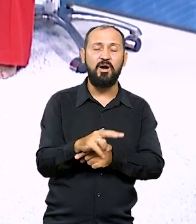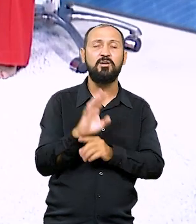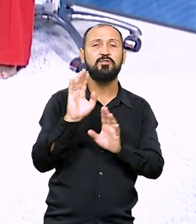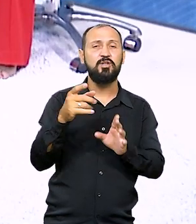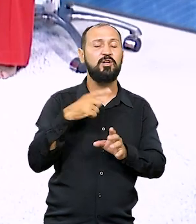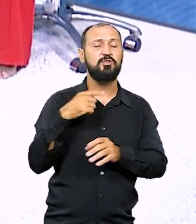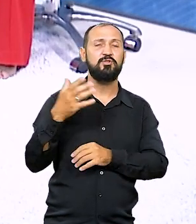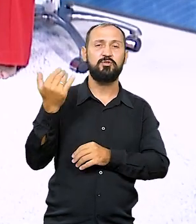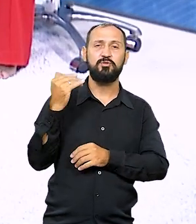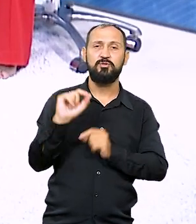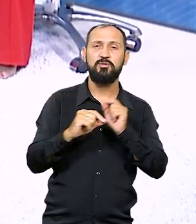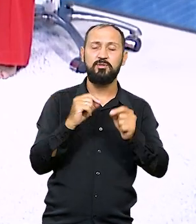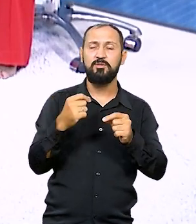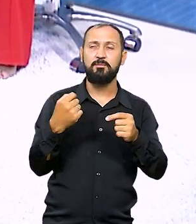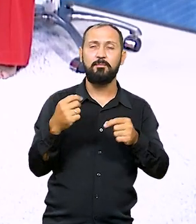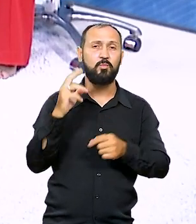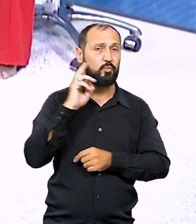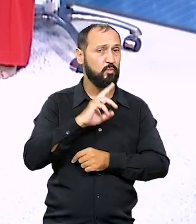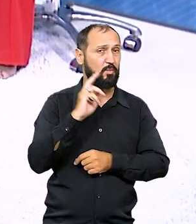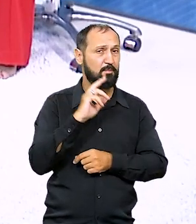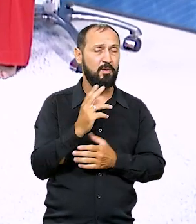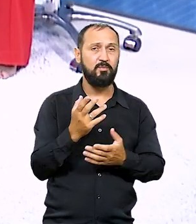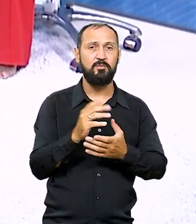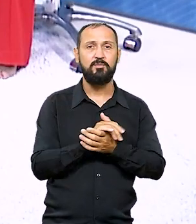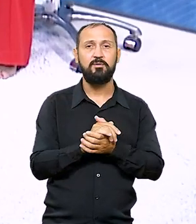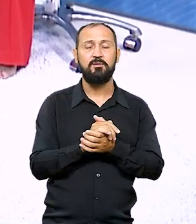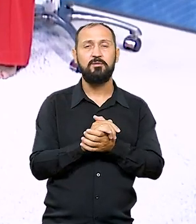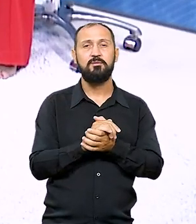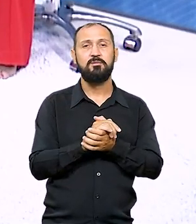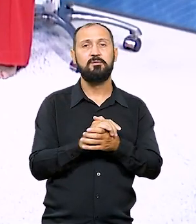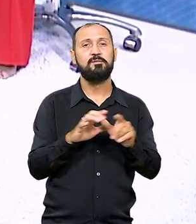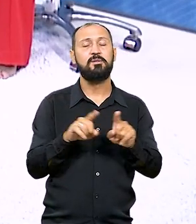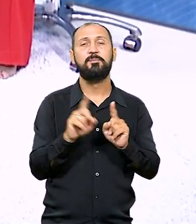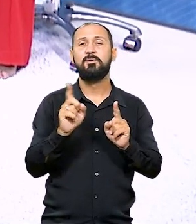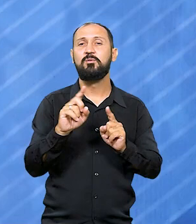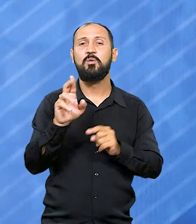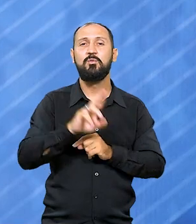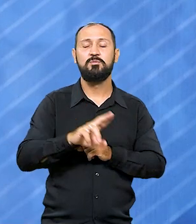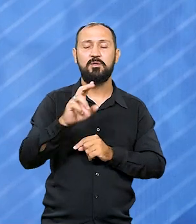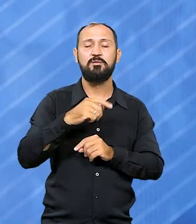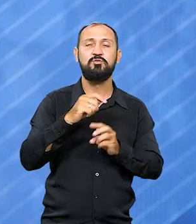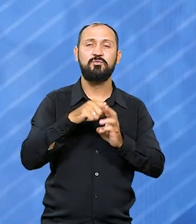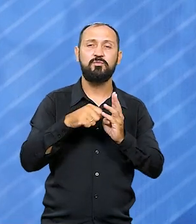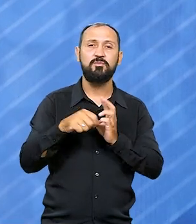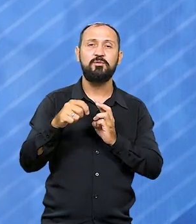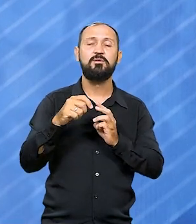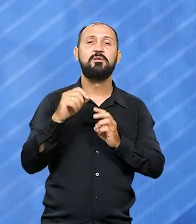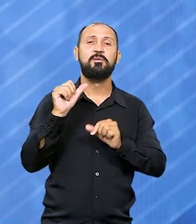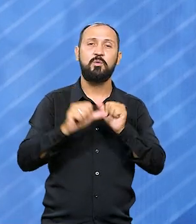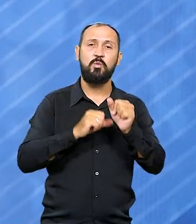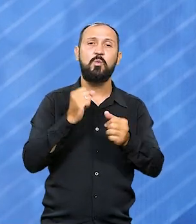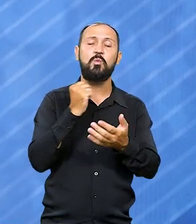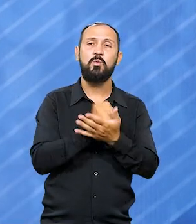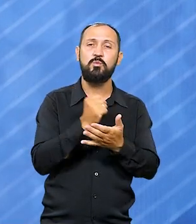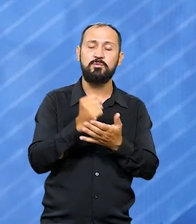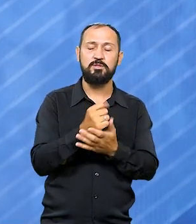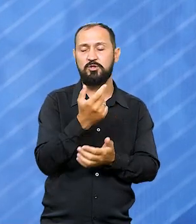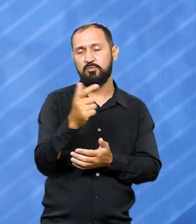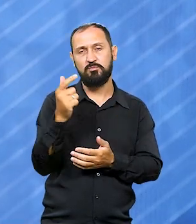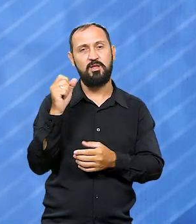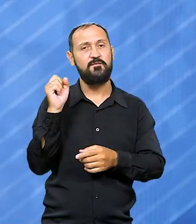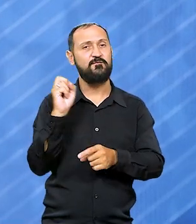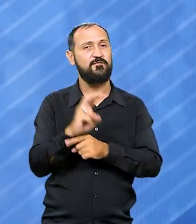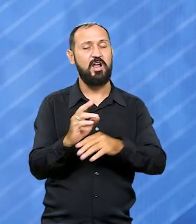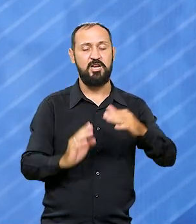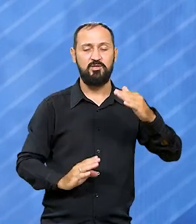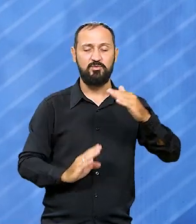uma vaga que já existia na empresa para uma demanda normal da empresa, aí também não é válido o contrato temporário e ele passa a ser um